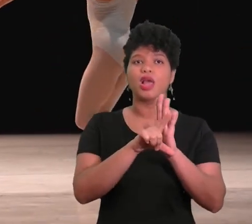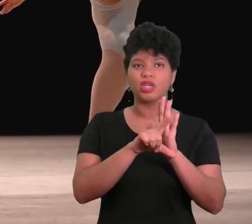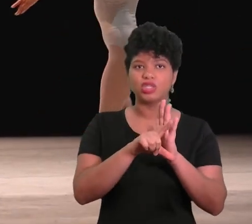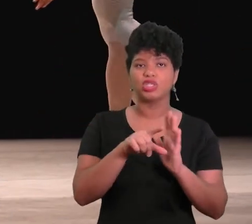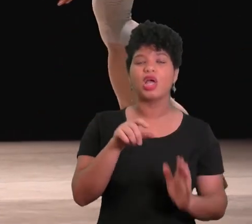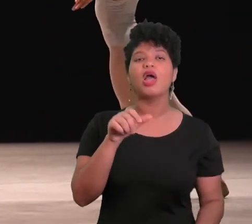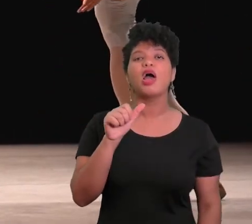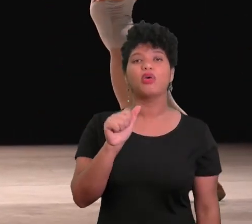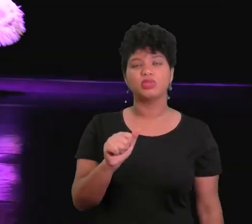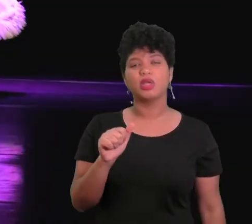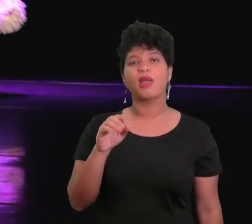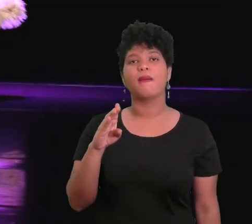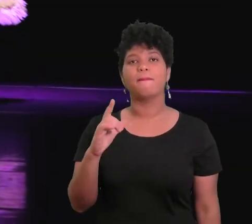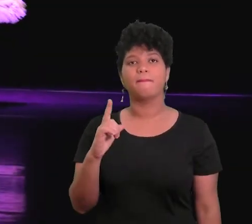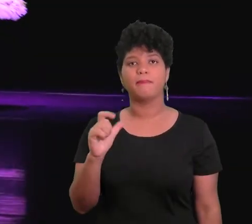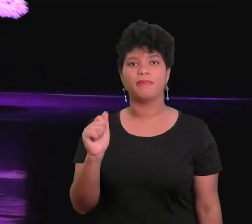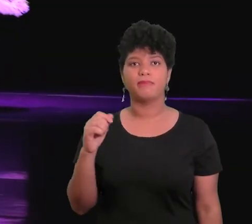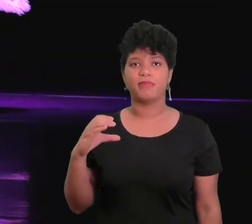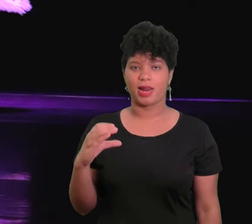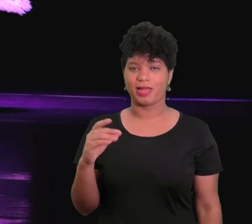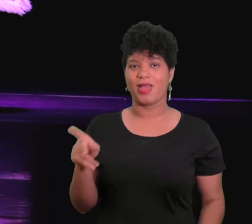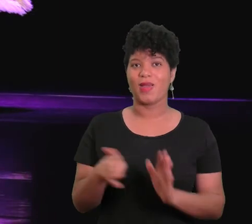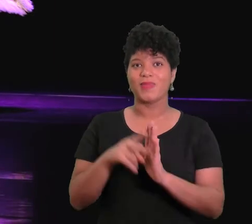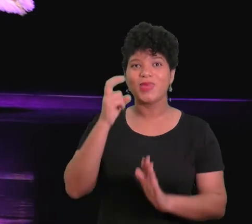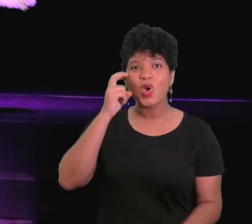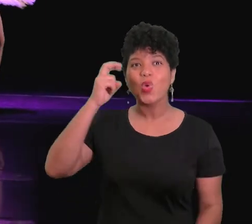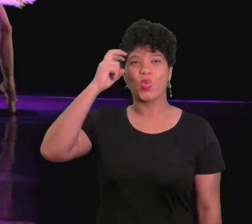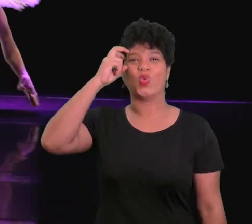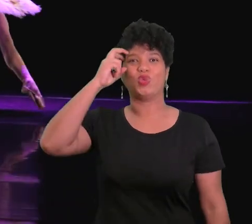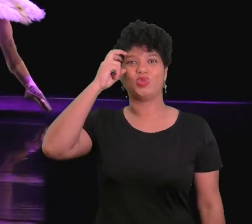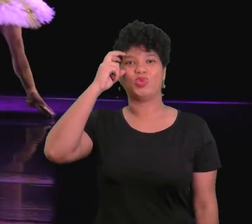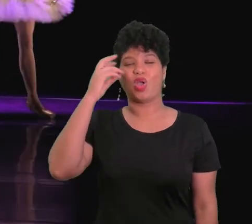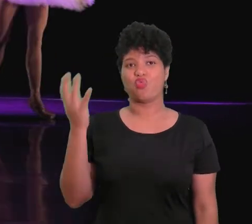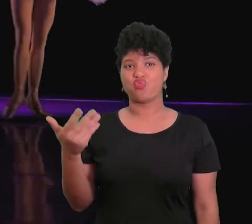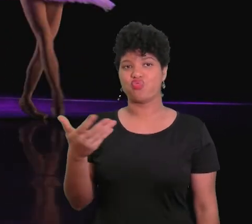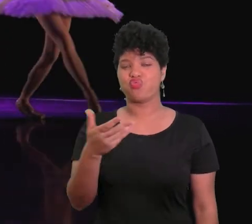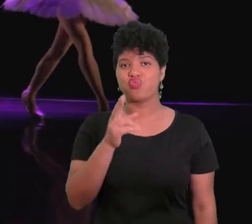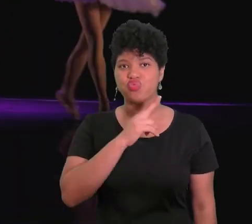Blanc, a Lei Emergencial da Cultura.